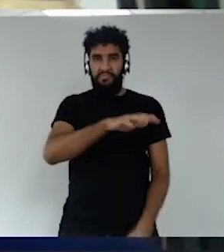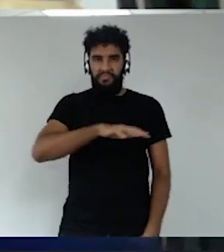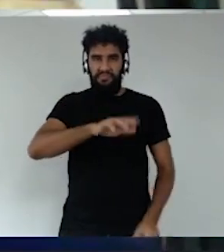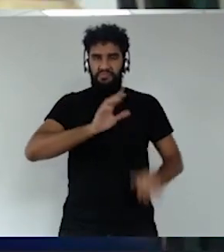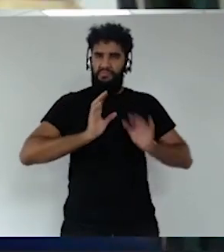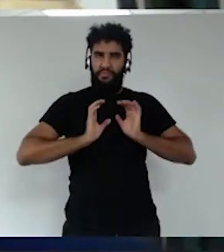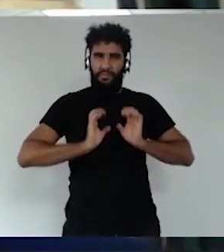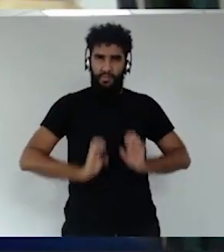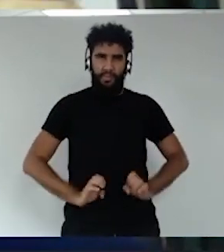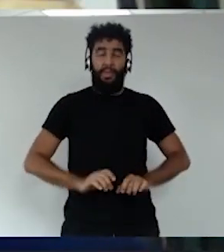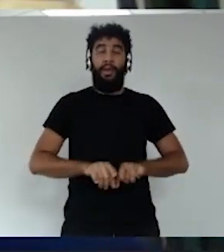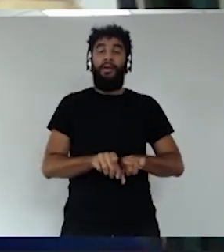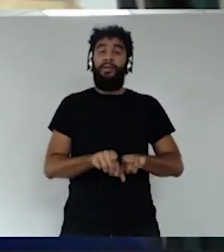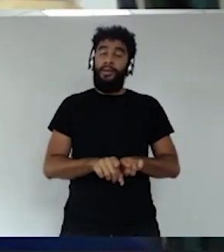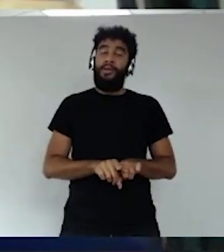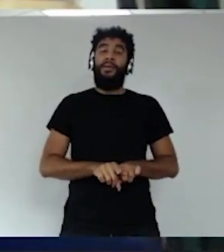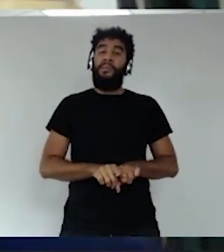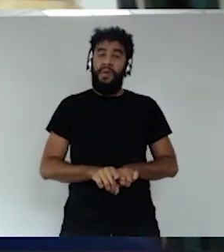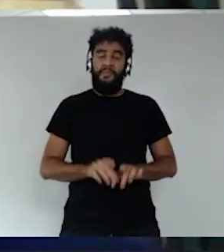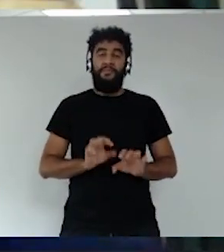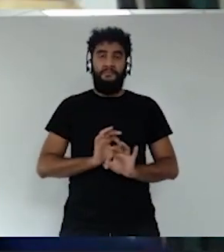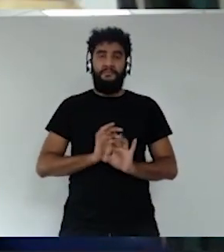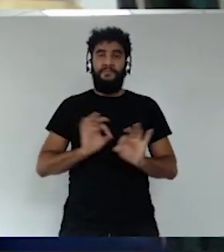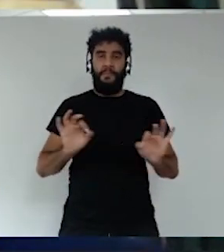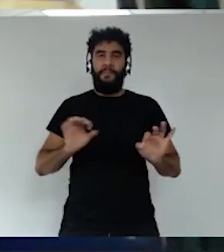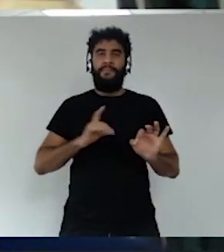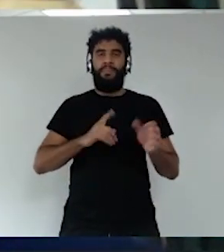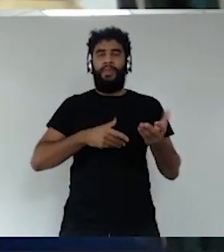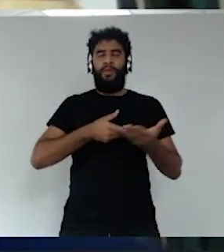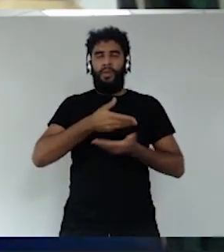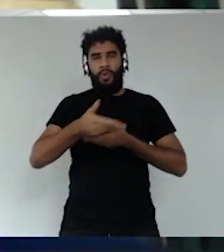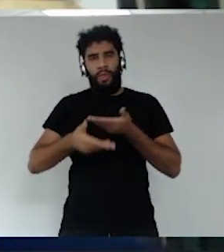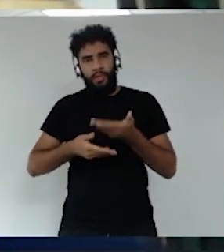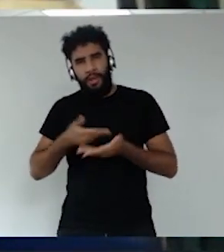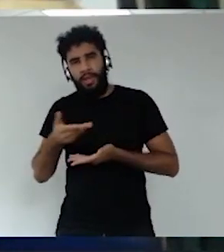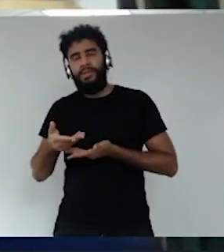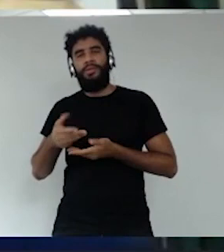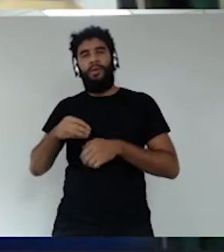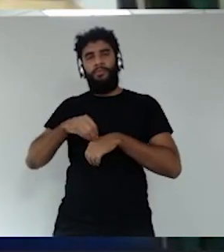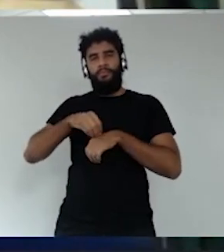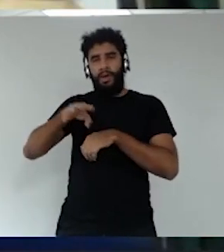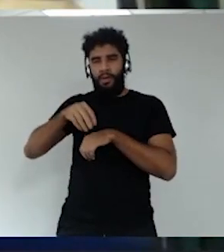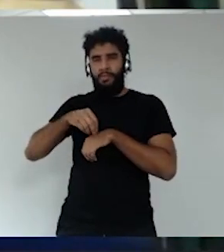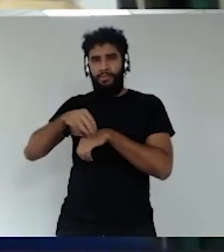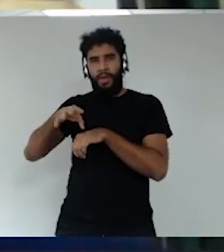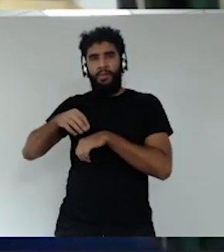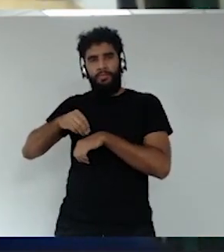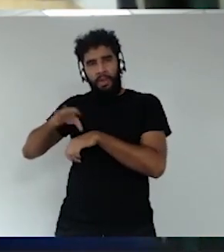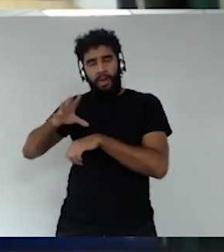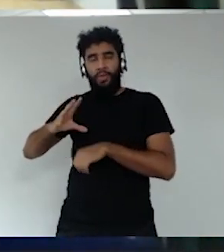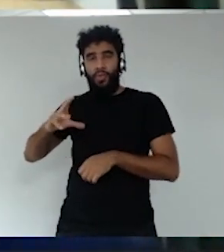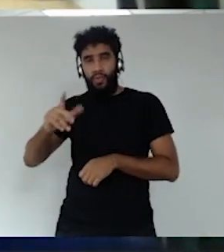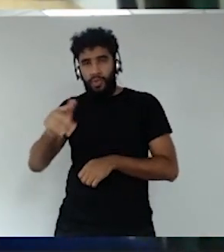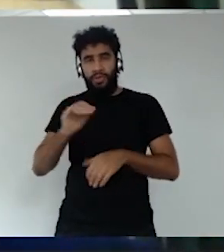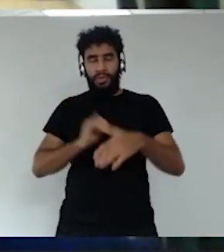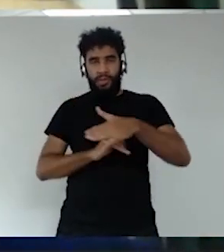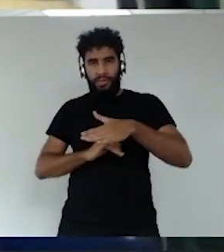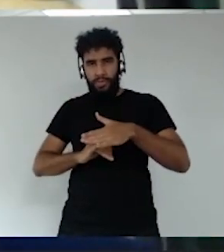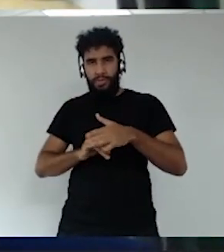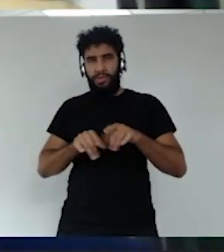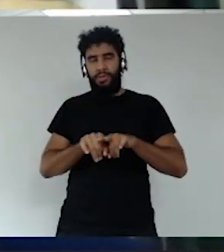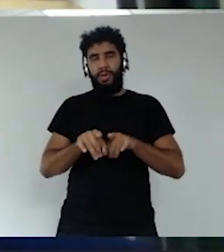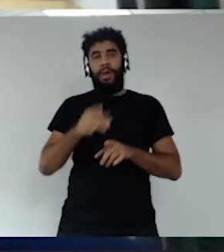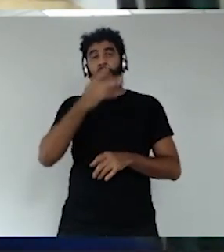ético e generoso de compartilhamento e de colaboração com todas as instituições e com todas as pessoas